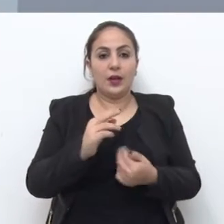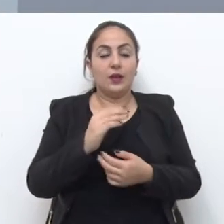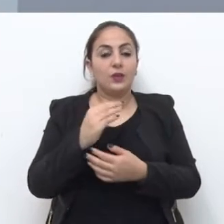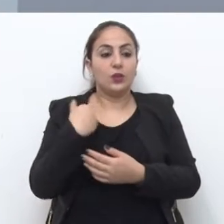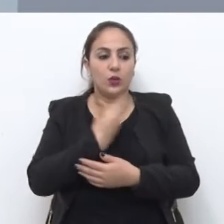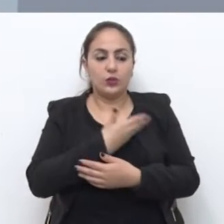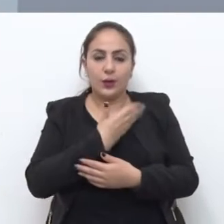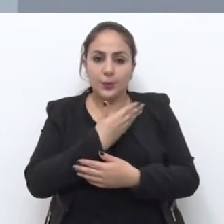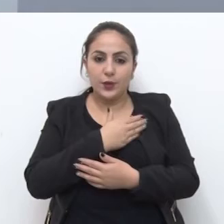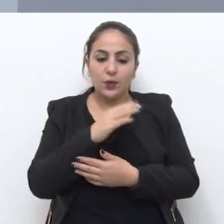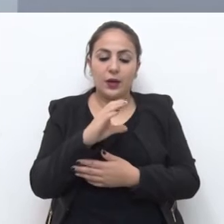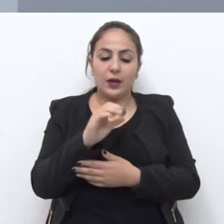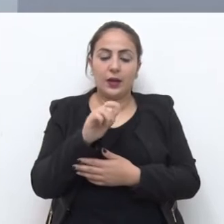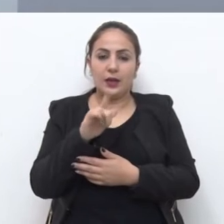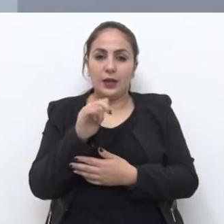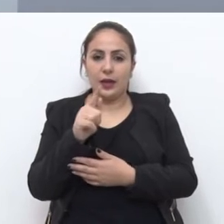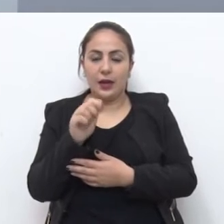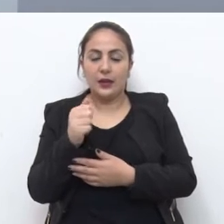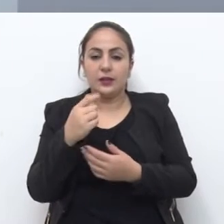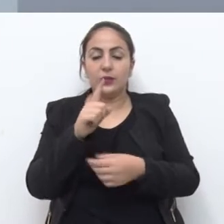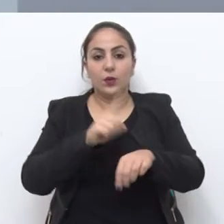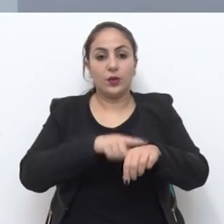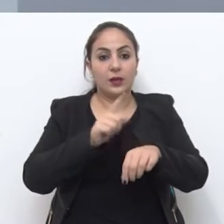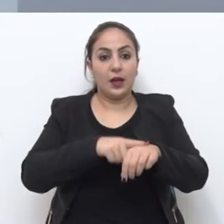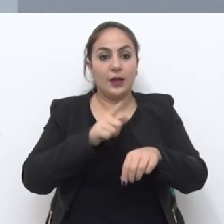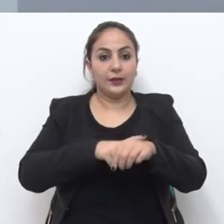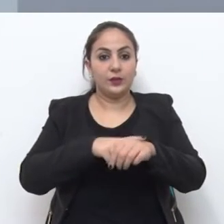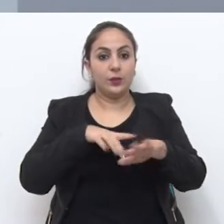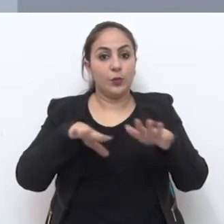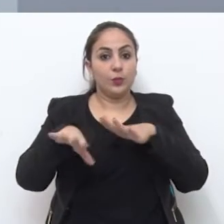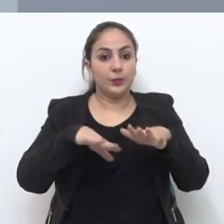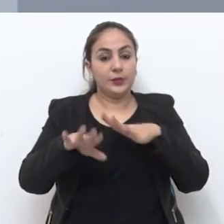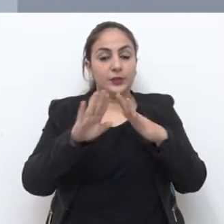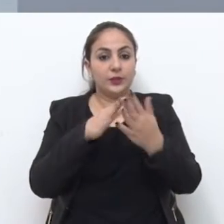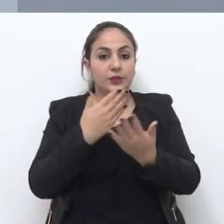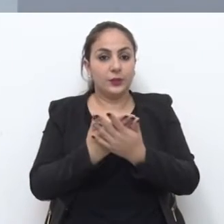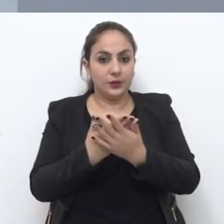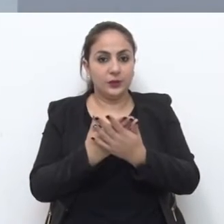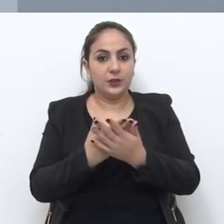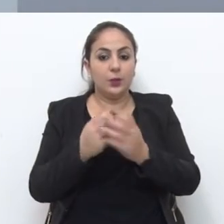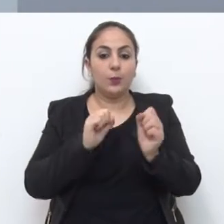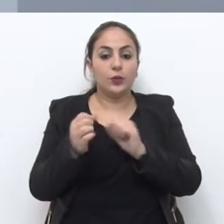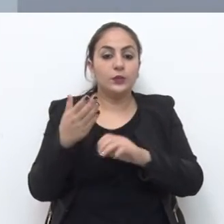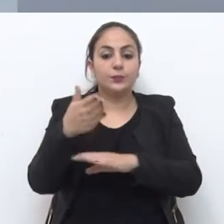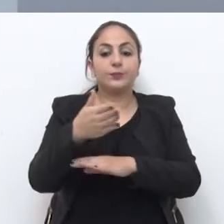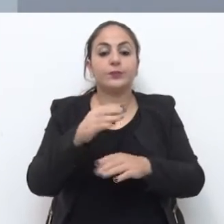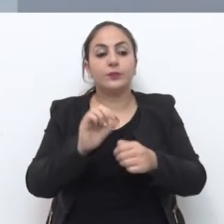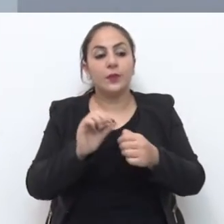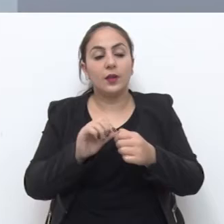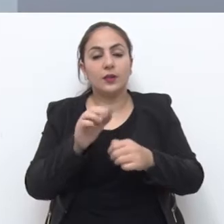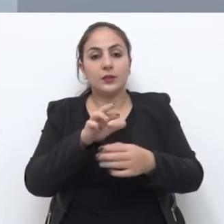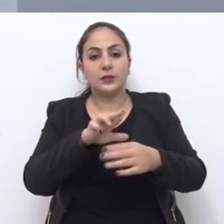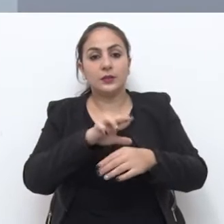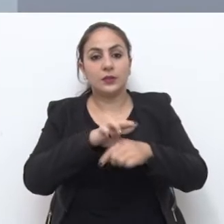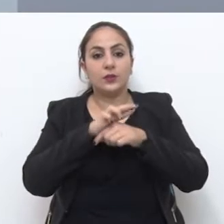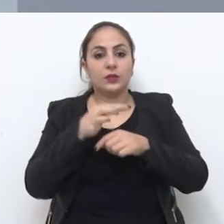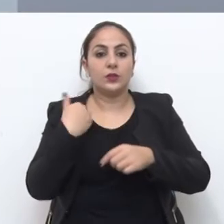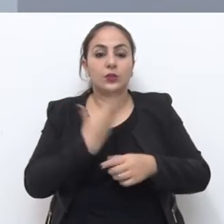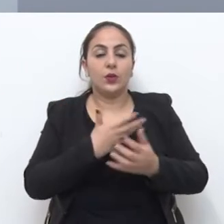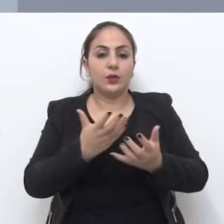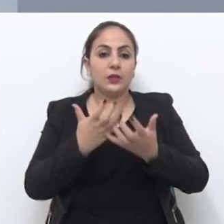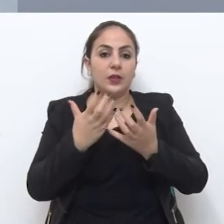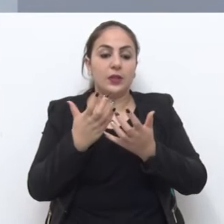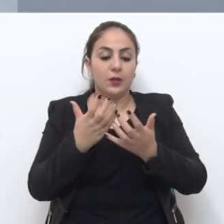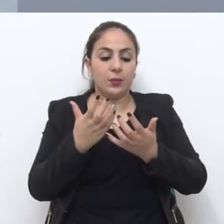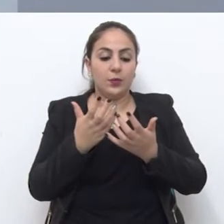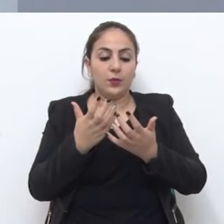nos horários de pico, né, de entrada e saída de movimento dos alunos da escola, Antônio Xavier, possa estar fazendo essa segurança. Então o que nós queremos ali é